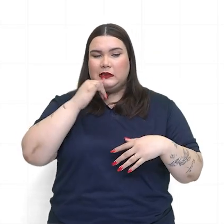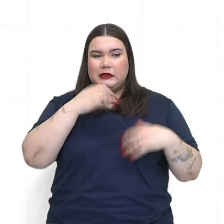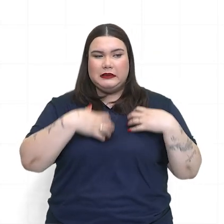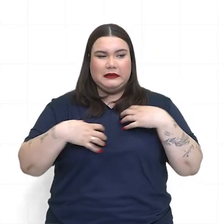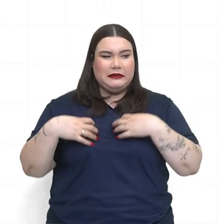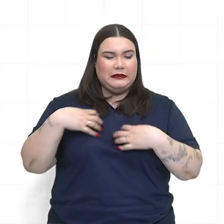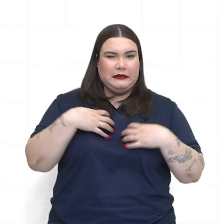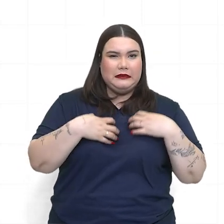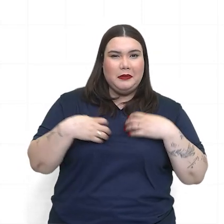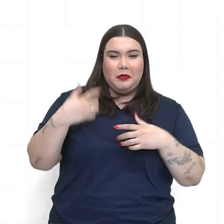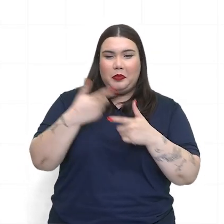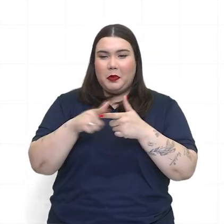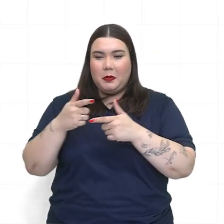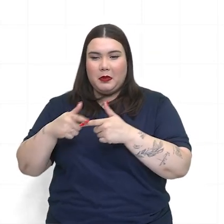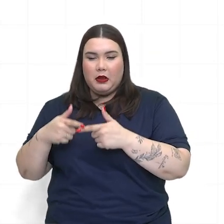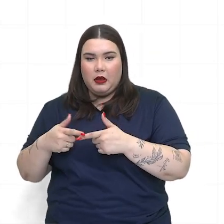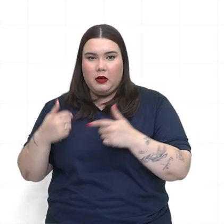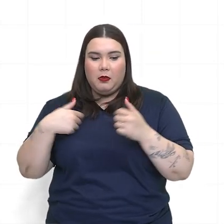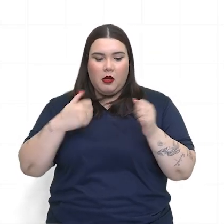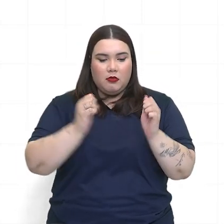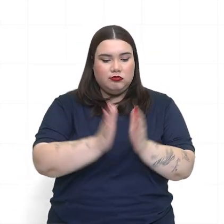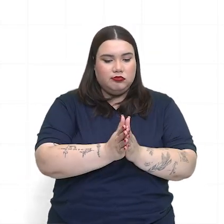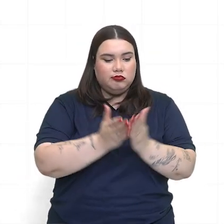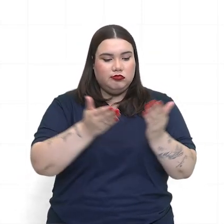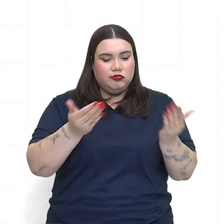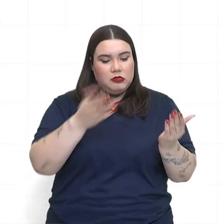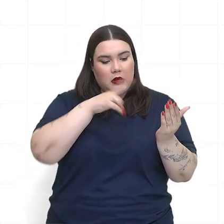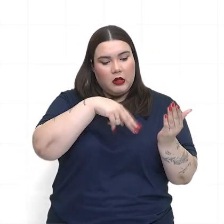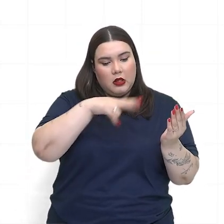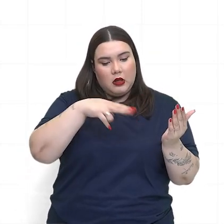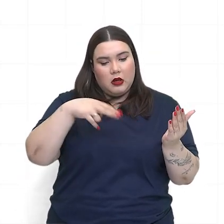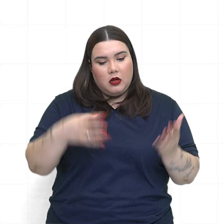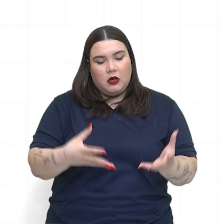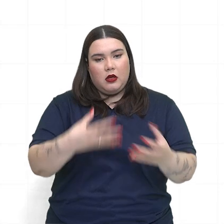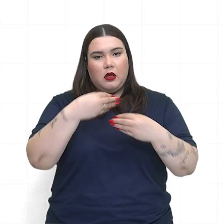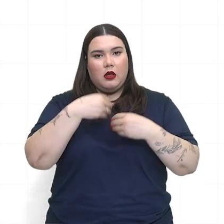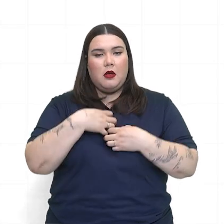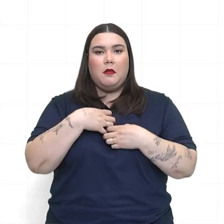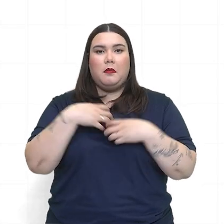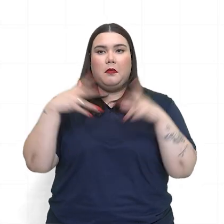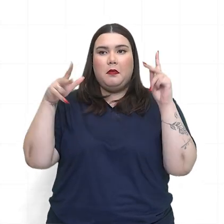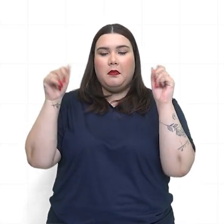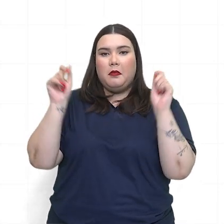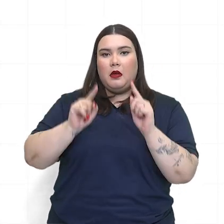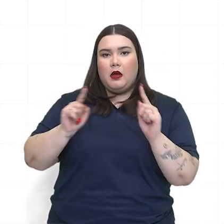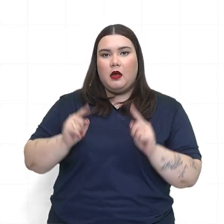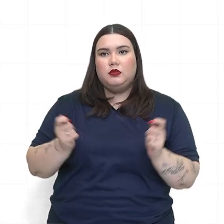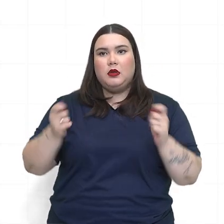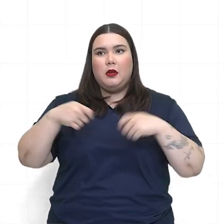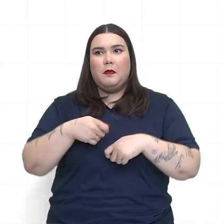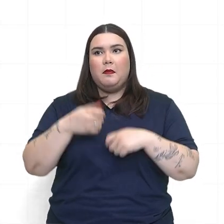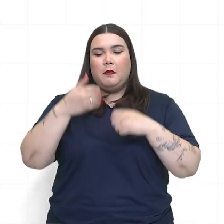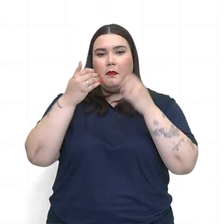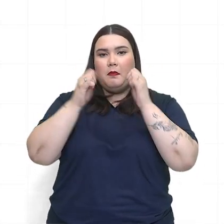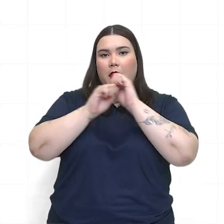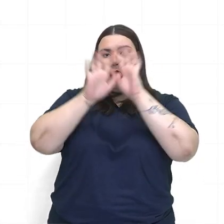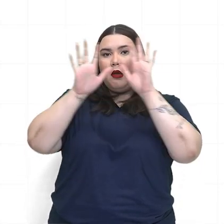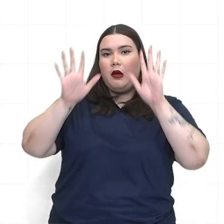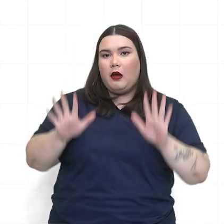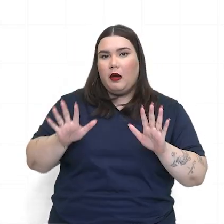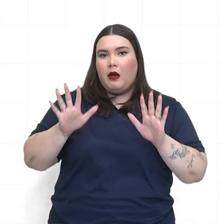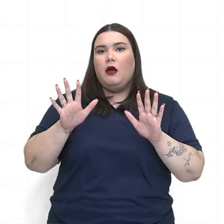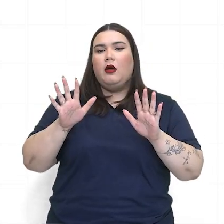de tanta escuridão, de tantas dúvidas, nós olhamos para os escritos sagrados como um guia que